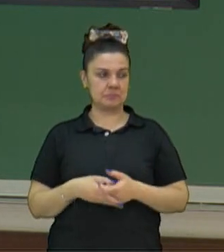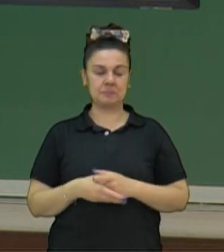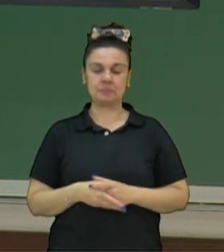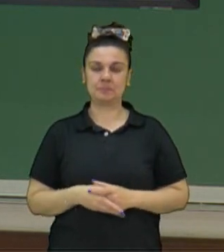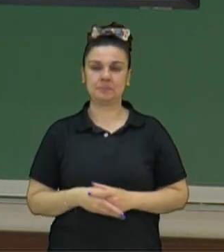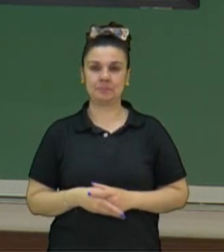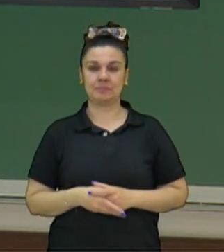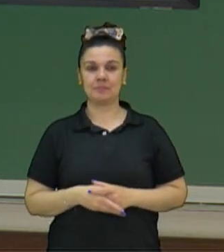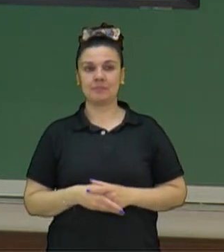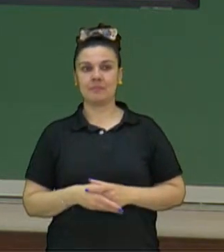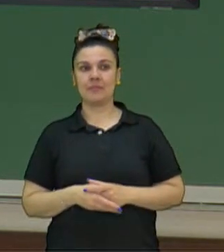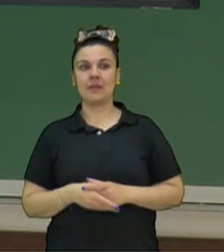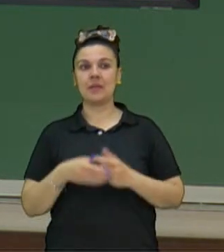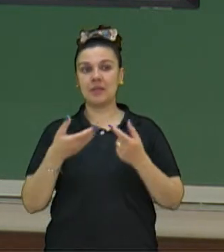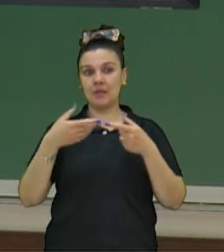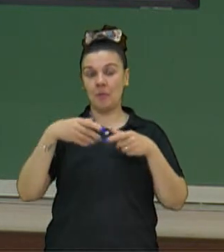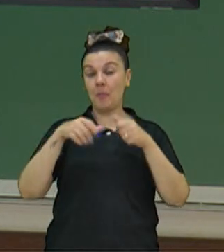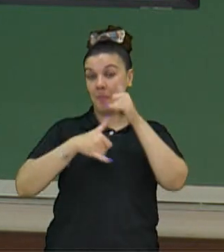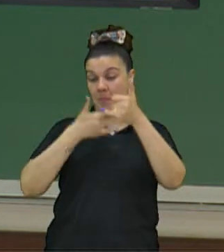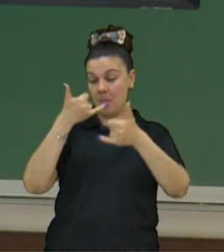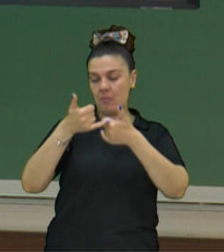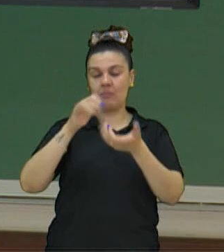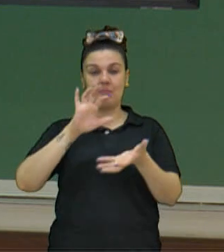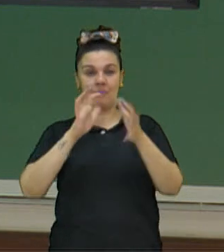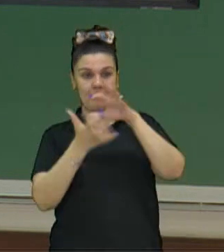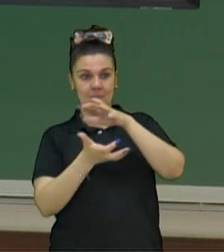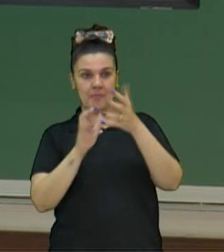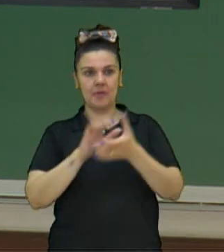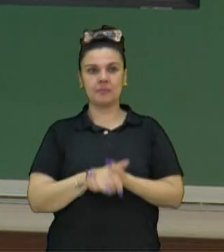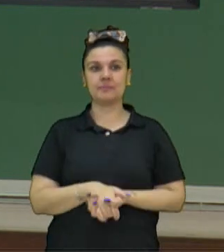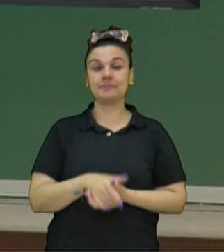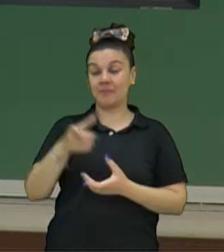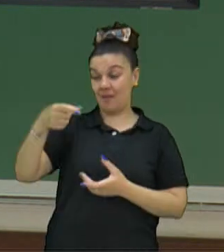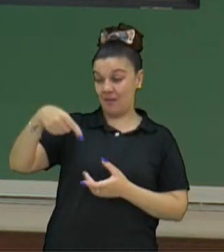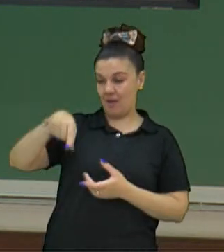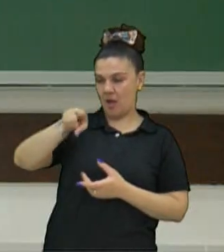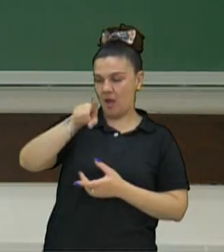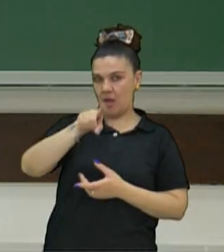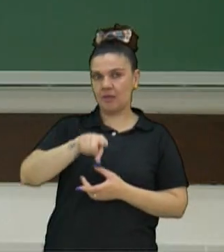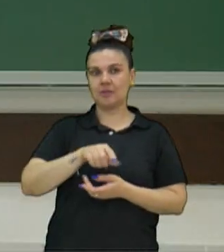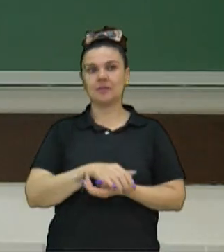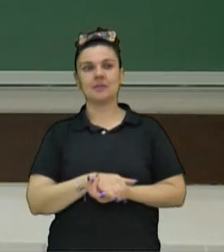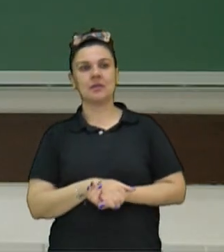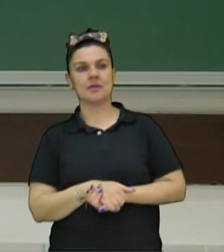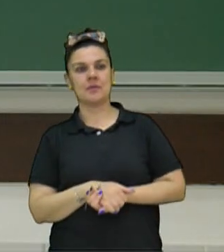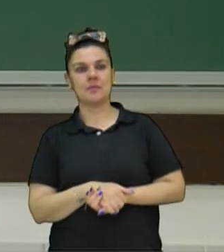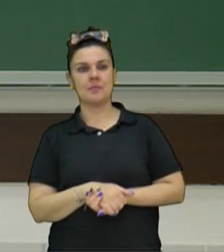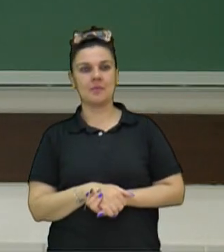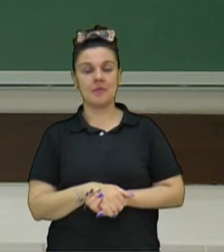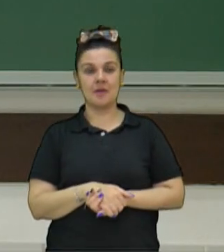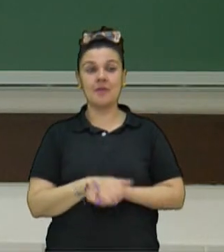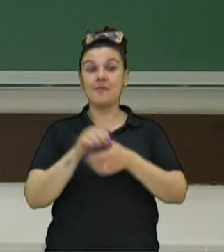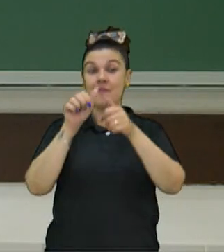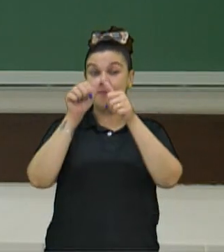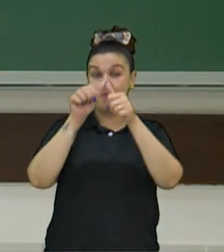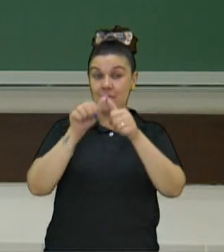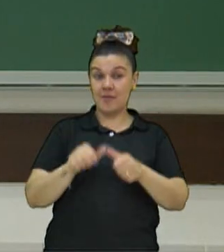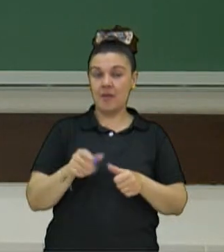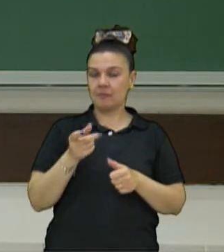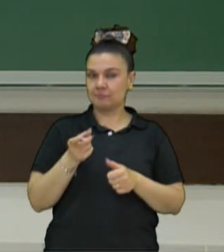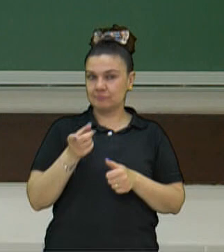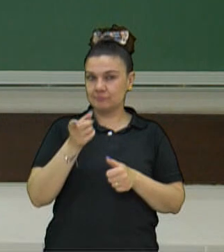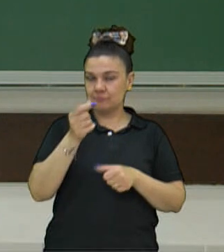ball. Tony brincou com uma bola. Eles spent, passaram um bom tempo